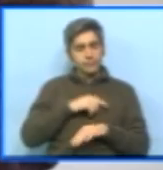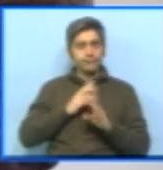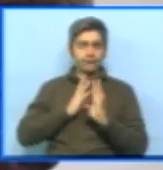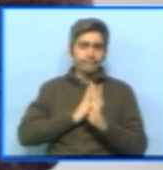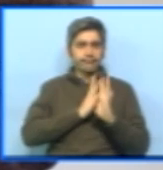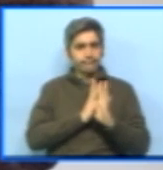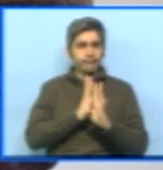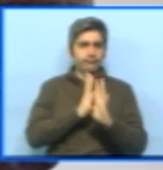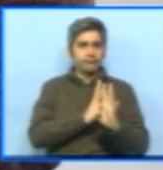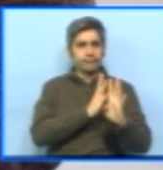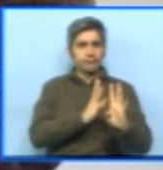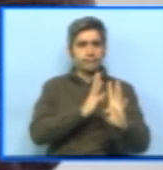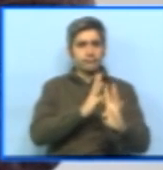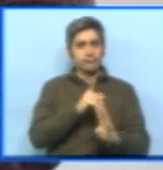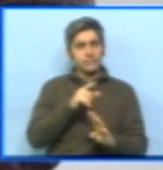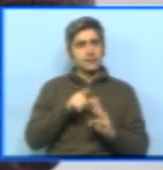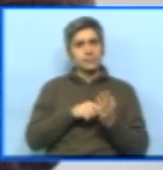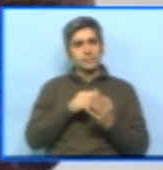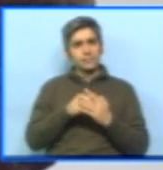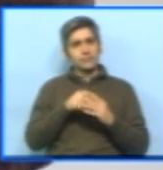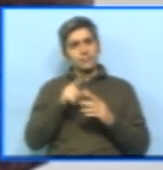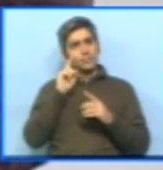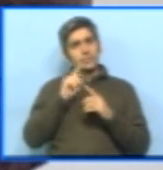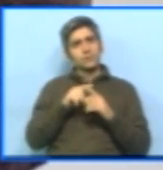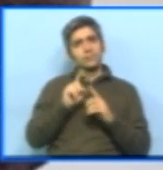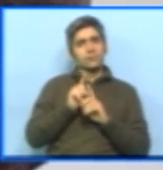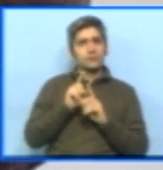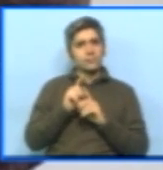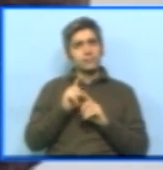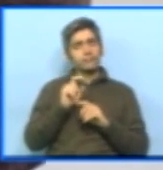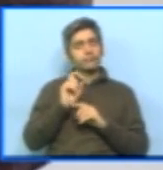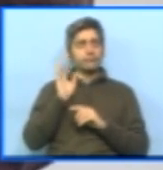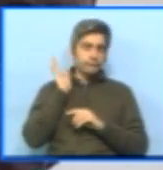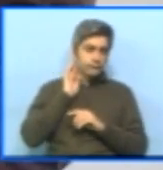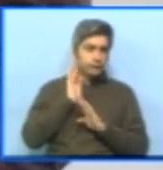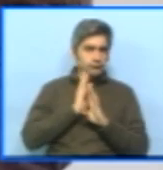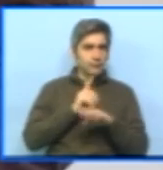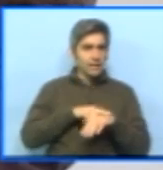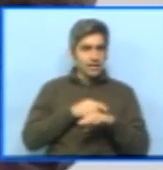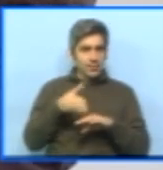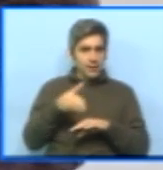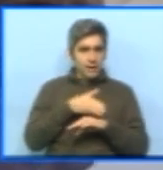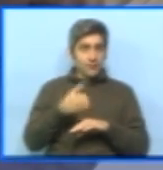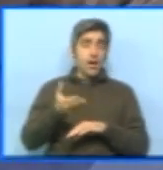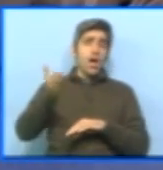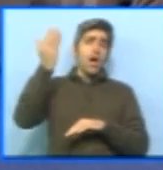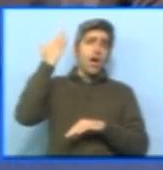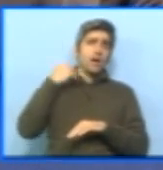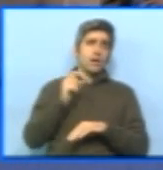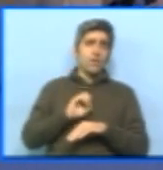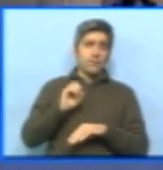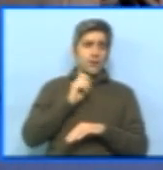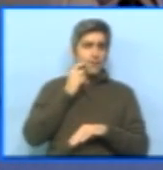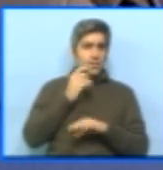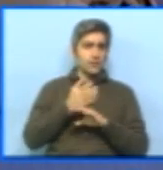romarias ganham sempre esta dinâmica penitencial. Sempre no tempo da Quaresma? Na altura não no tempo da Quaresma, porque o